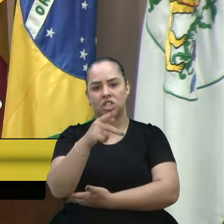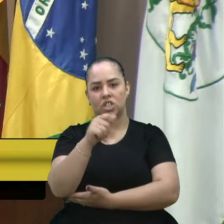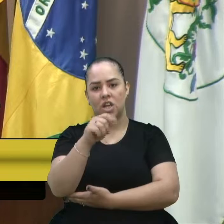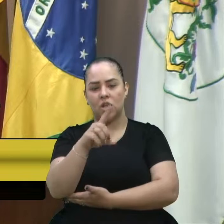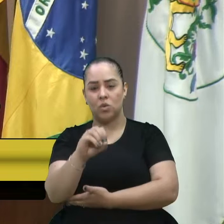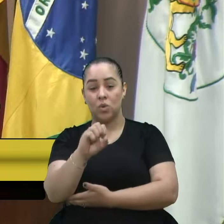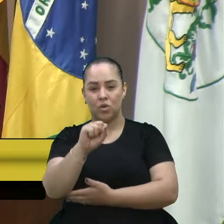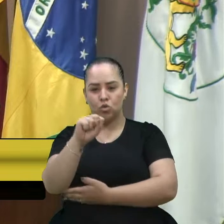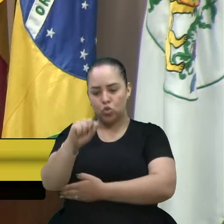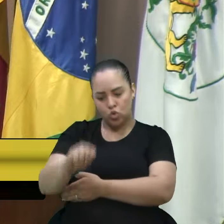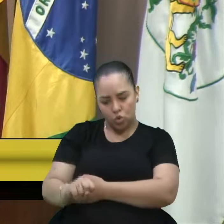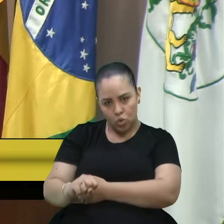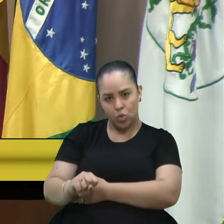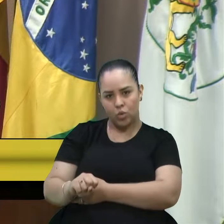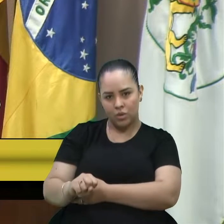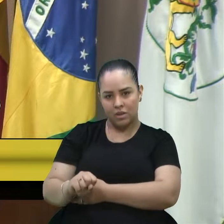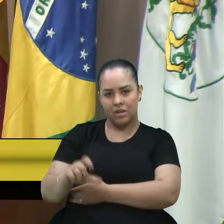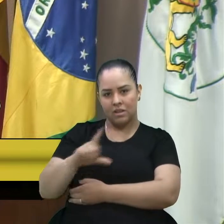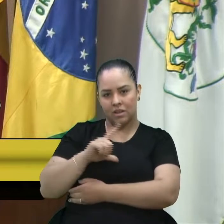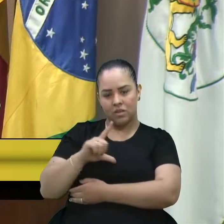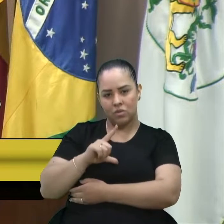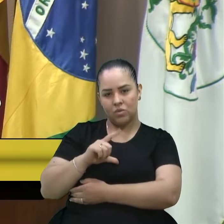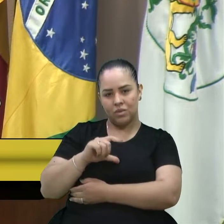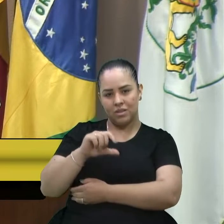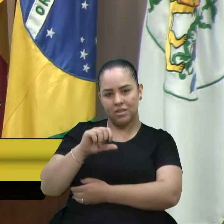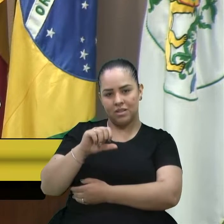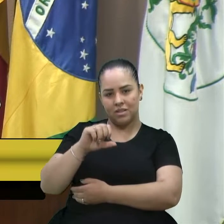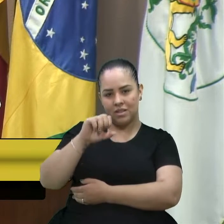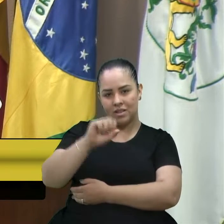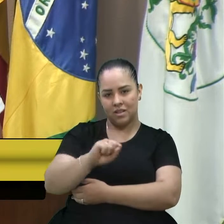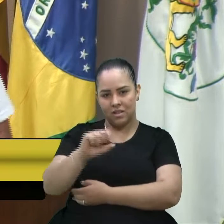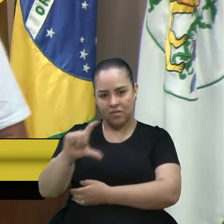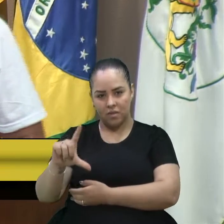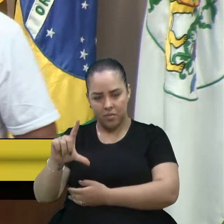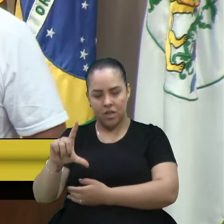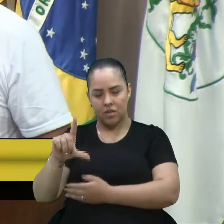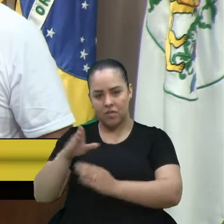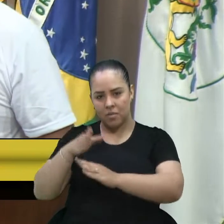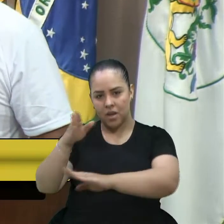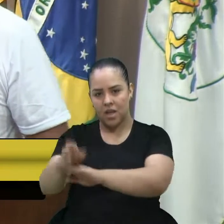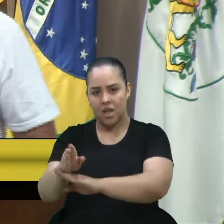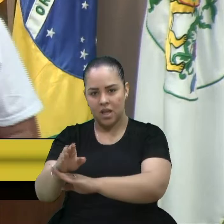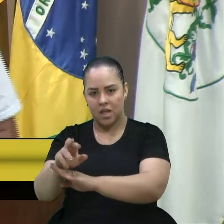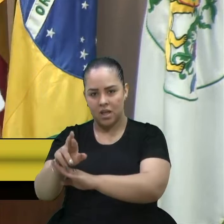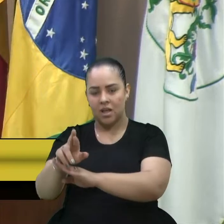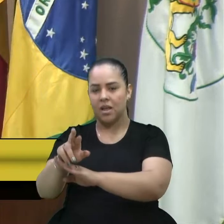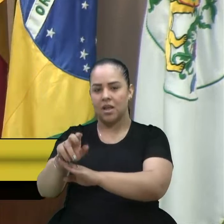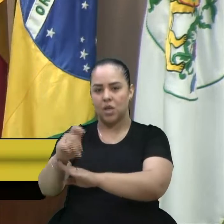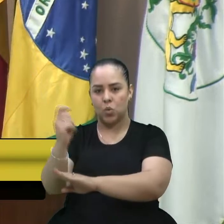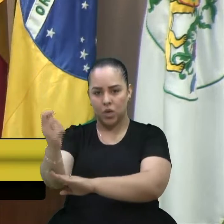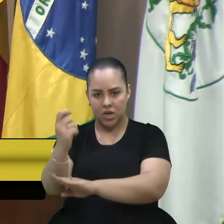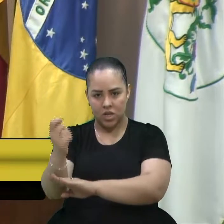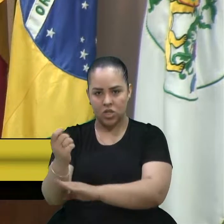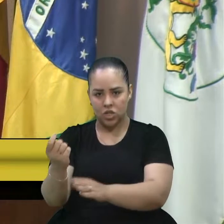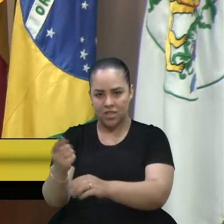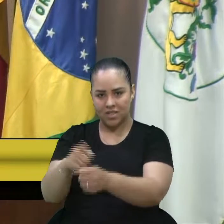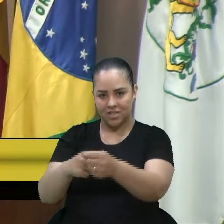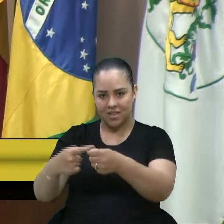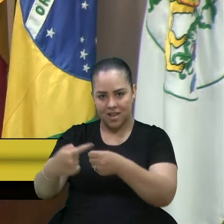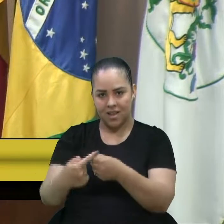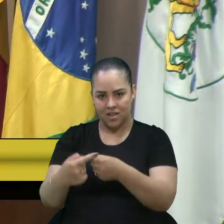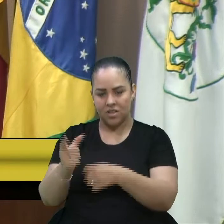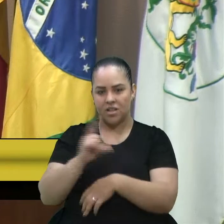do Livramento, indo a Rio Grande, eu consegui chegar no local onde os lanceiros negros,